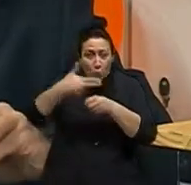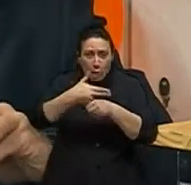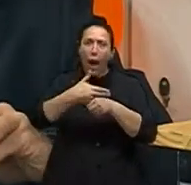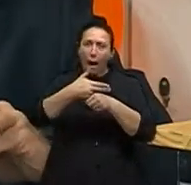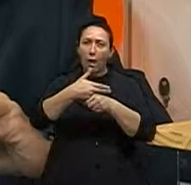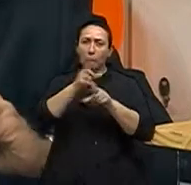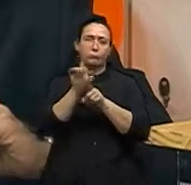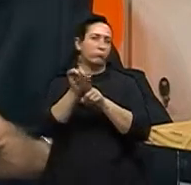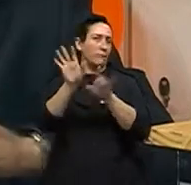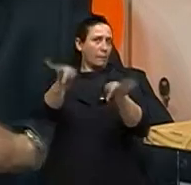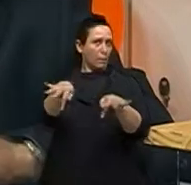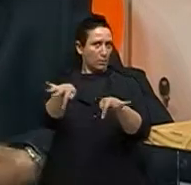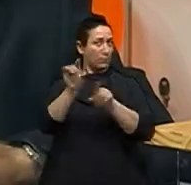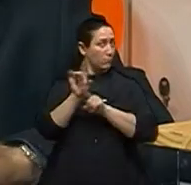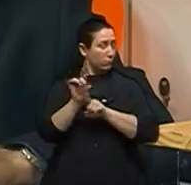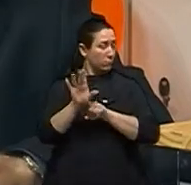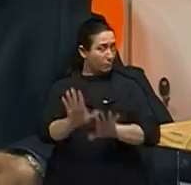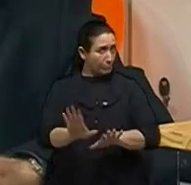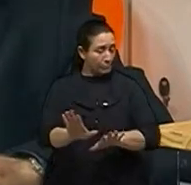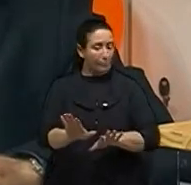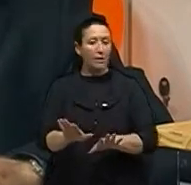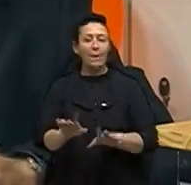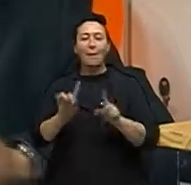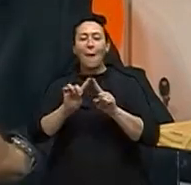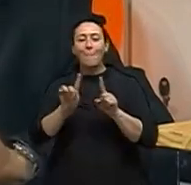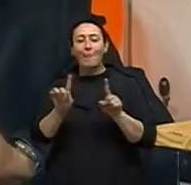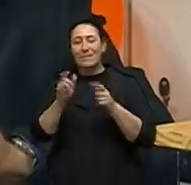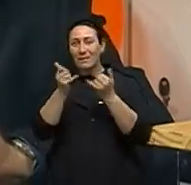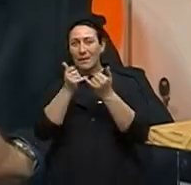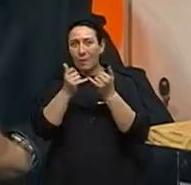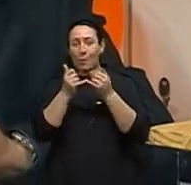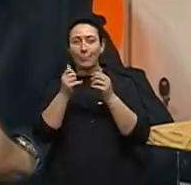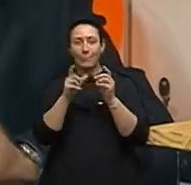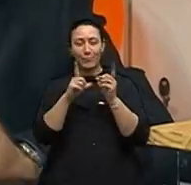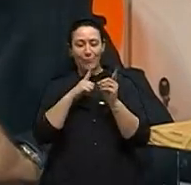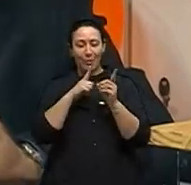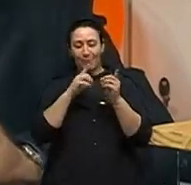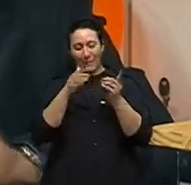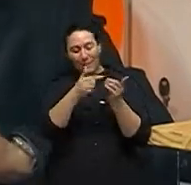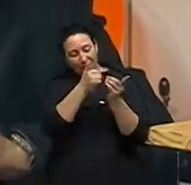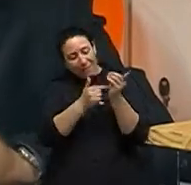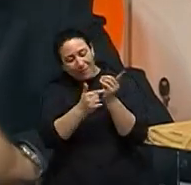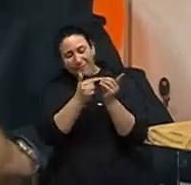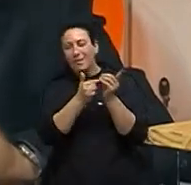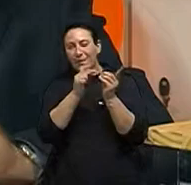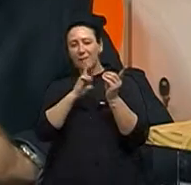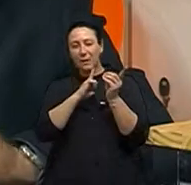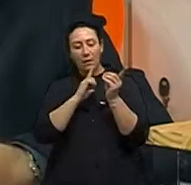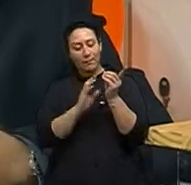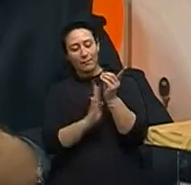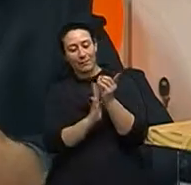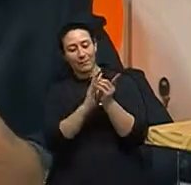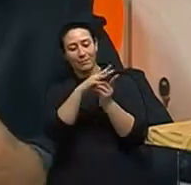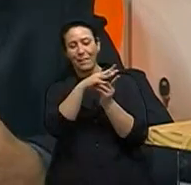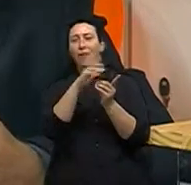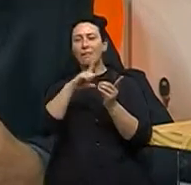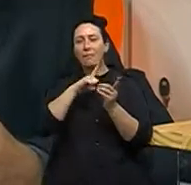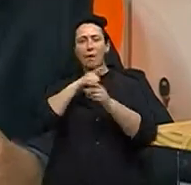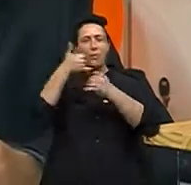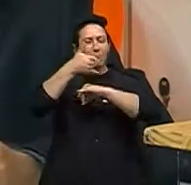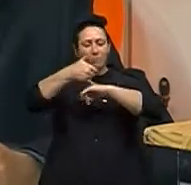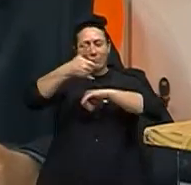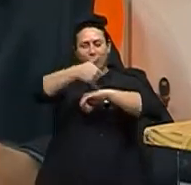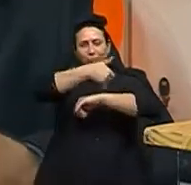é o seguinte muito junto da próstata passam e uns nervos que são os que vão pro o pênis responsáveis pela